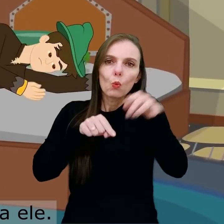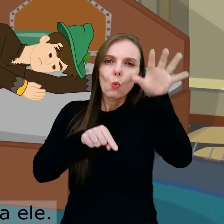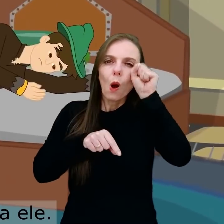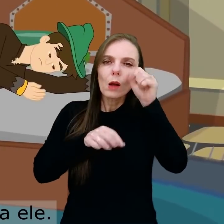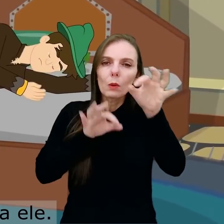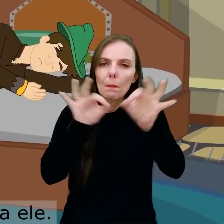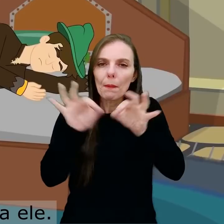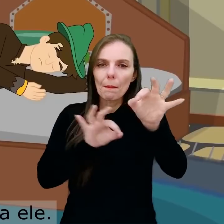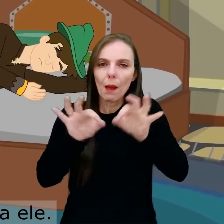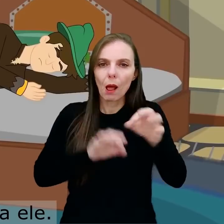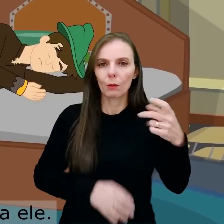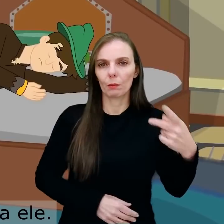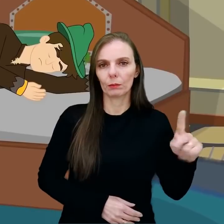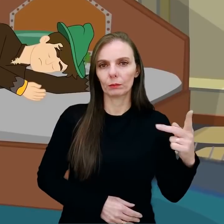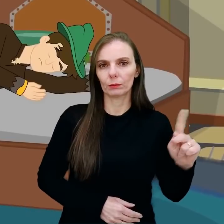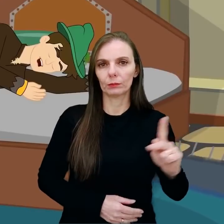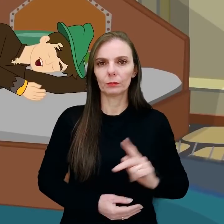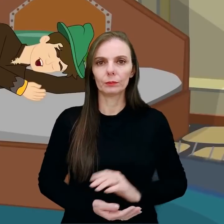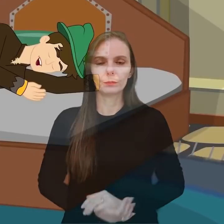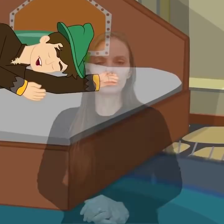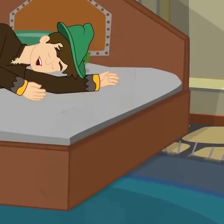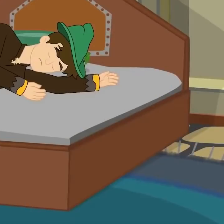quarto que haviam preparado para ele.